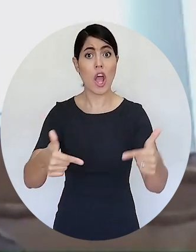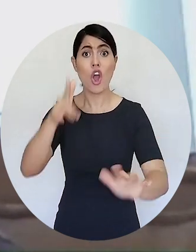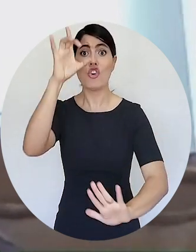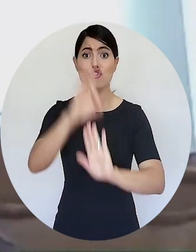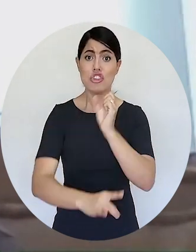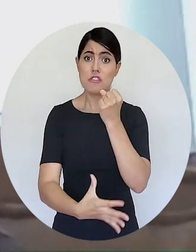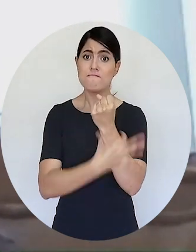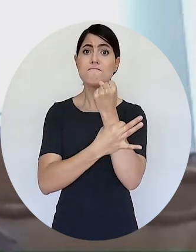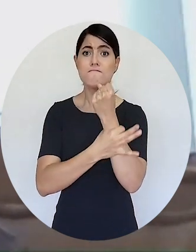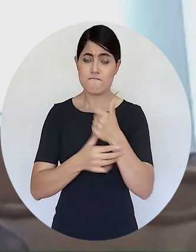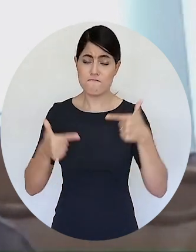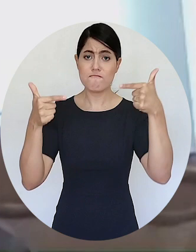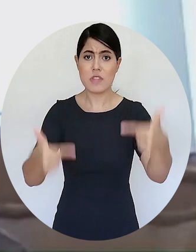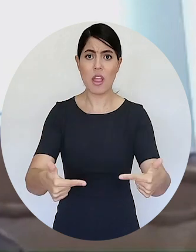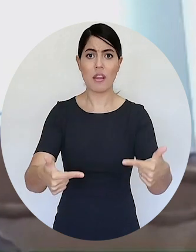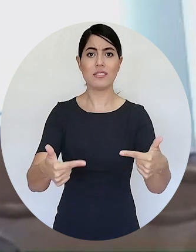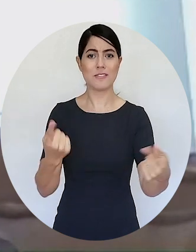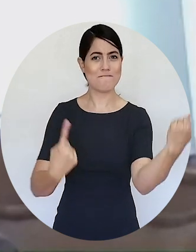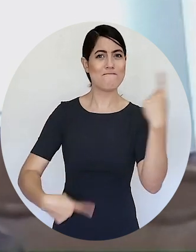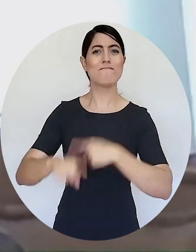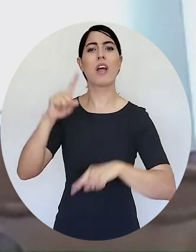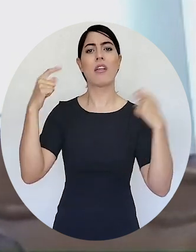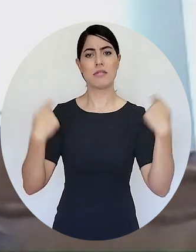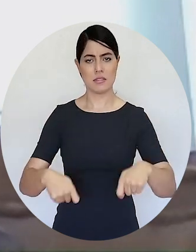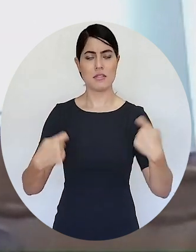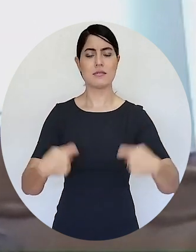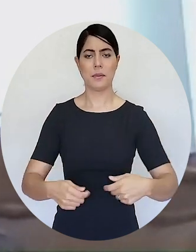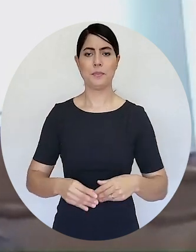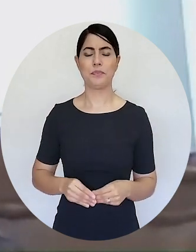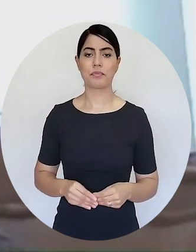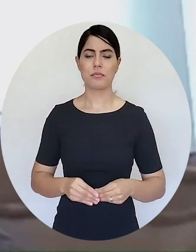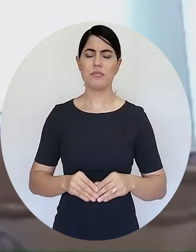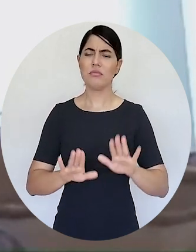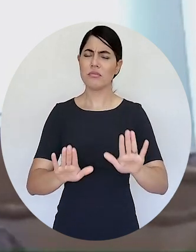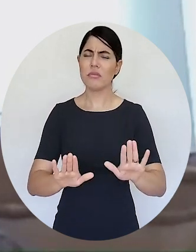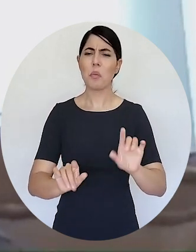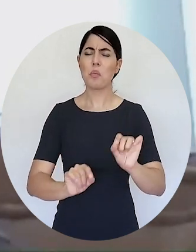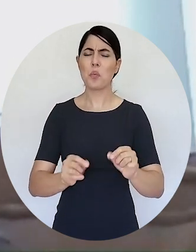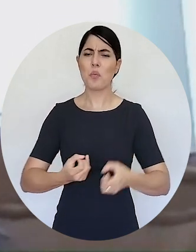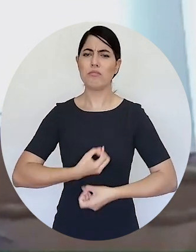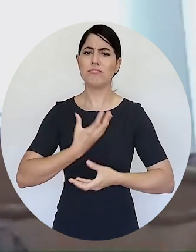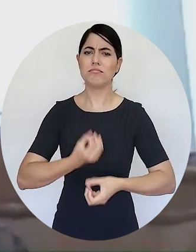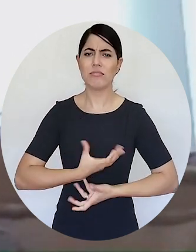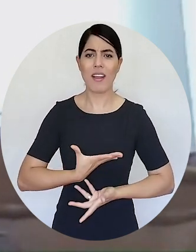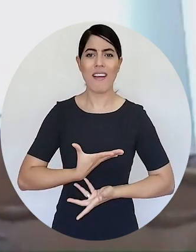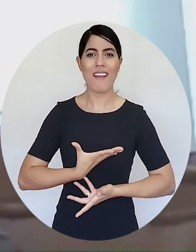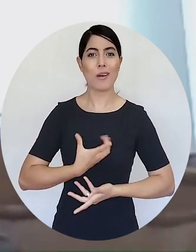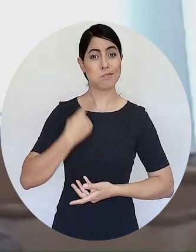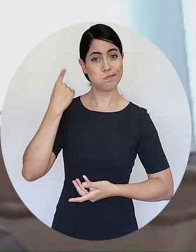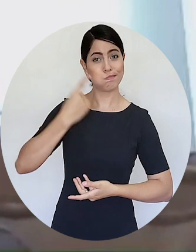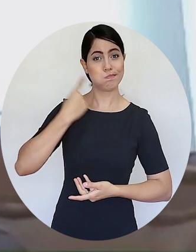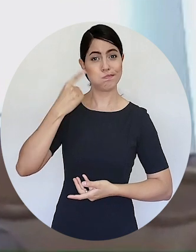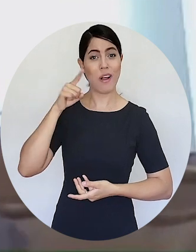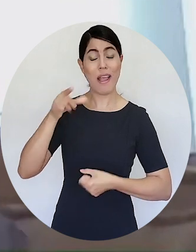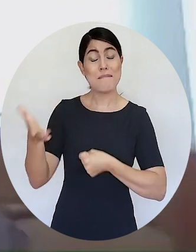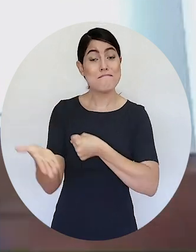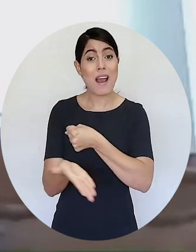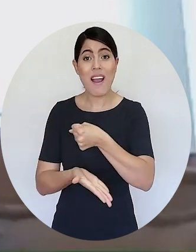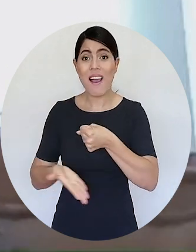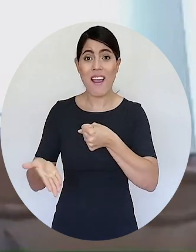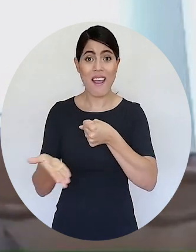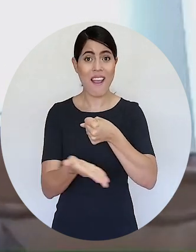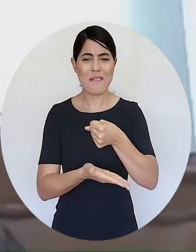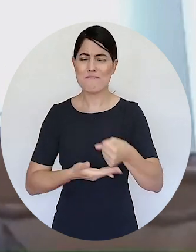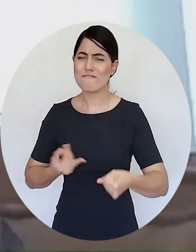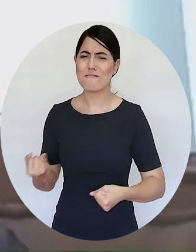efetividade desses direitos, é onde nós temos que avançar. E aí eu digo que a advocacia ela é fundamental. Ela é